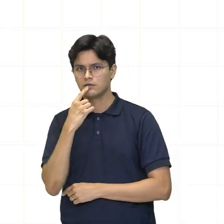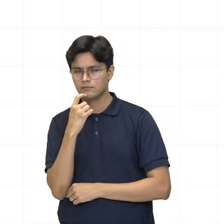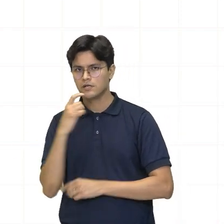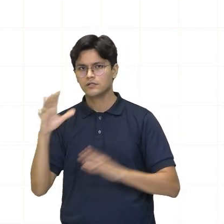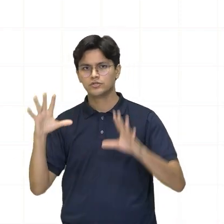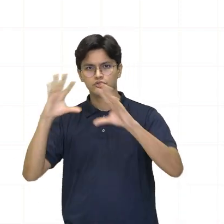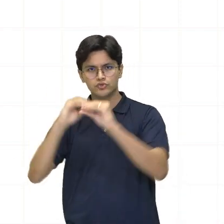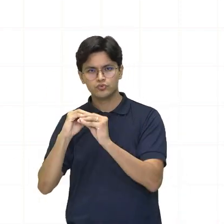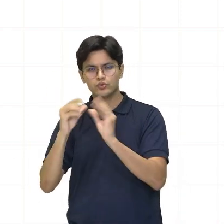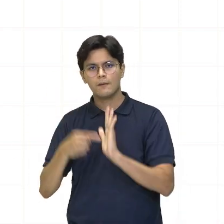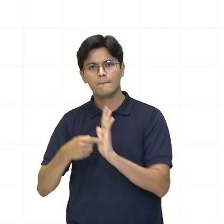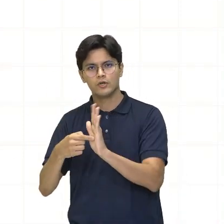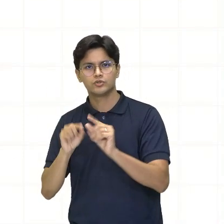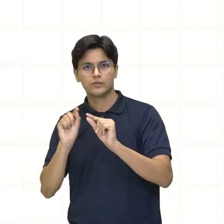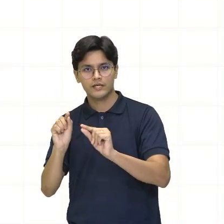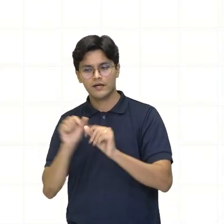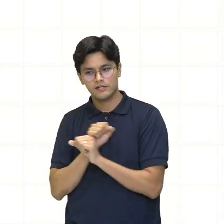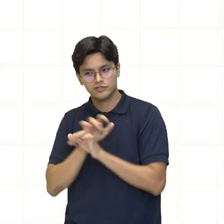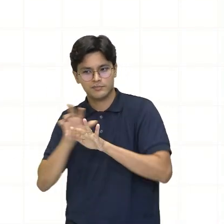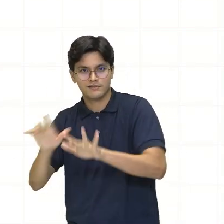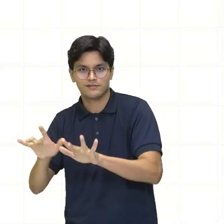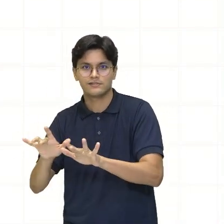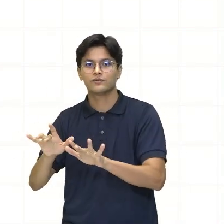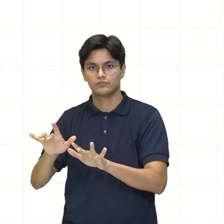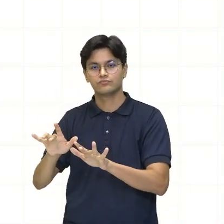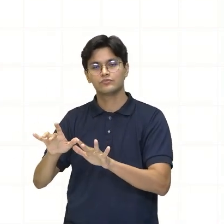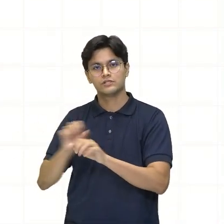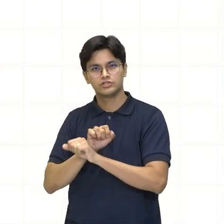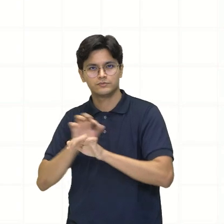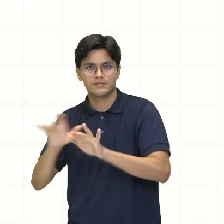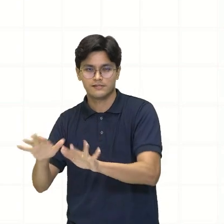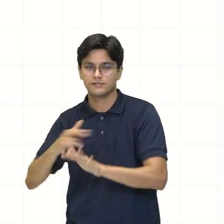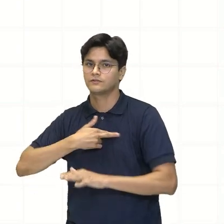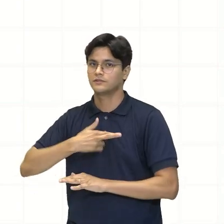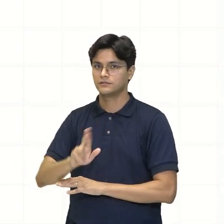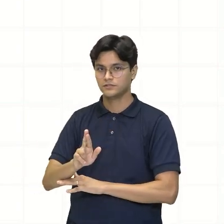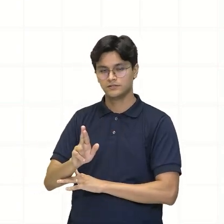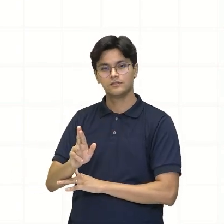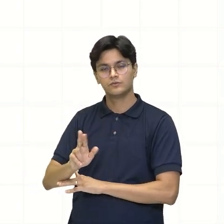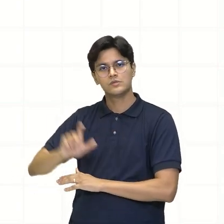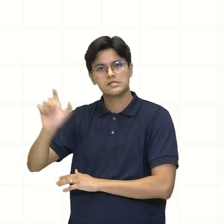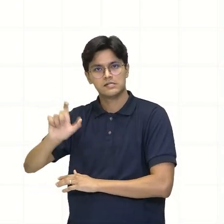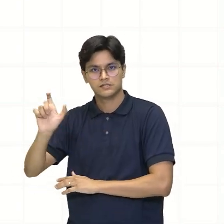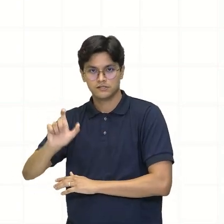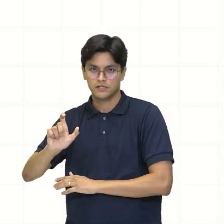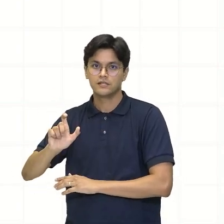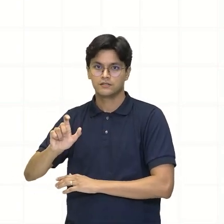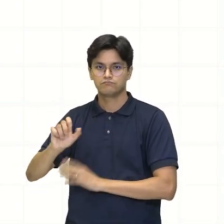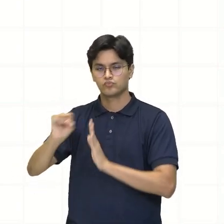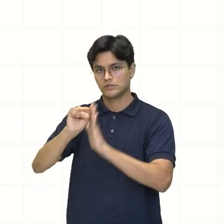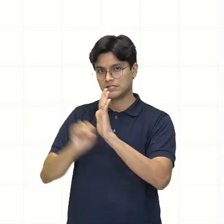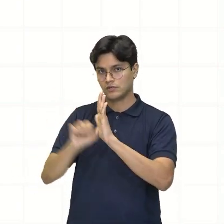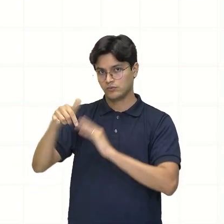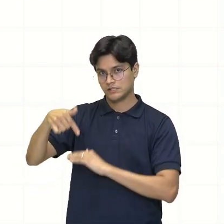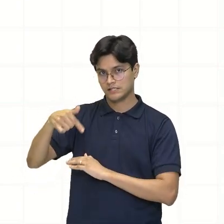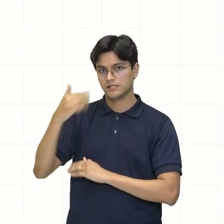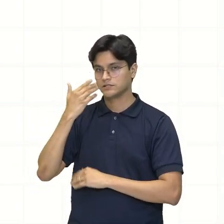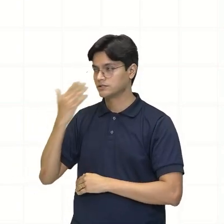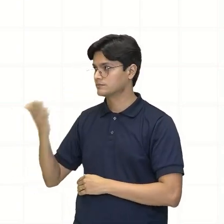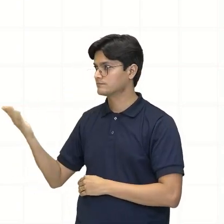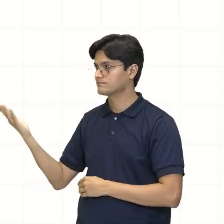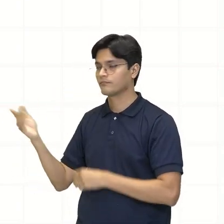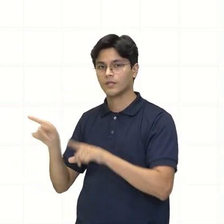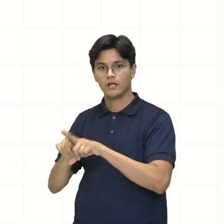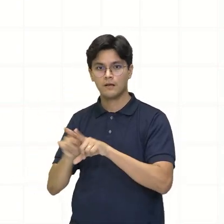Maomé no século VII, só para vocês visualizarem melhor, né? Essa região aqui, ó. Já nós temos